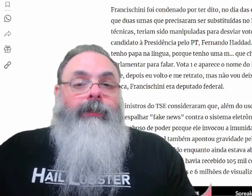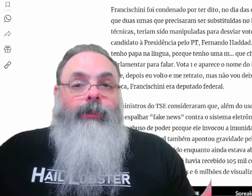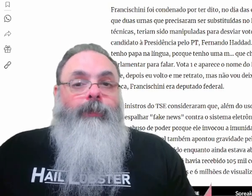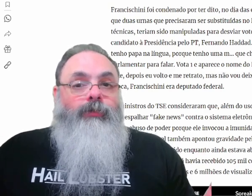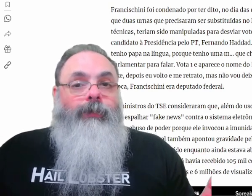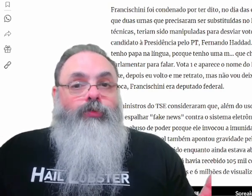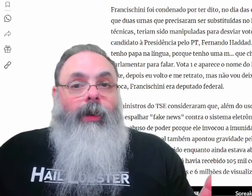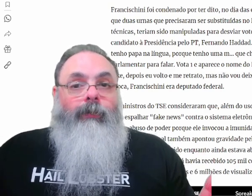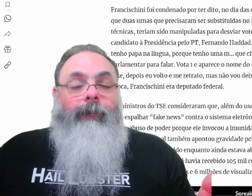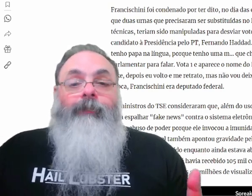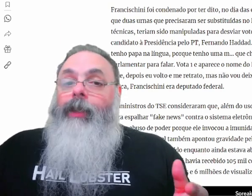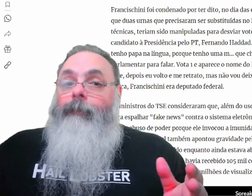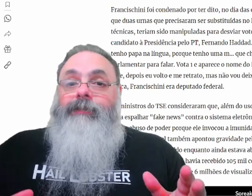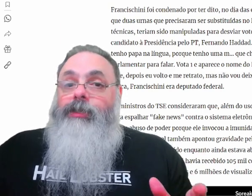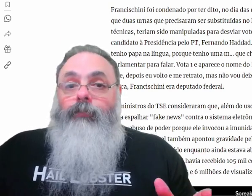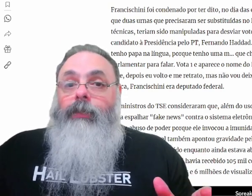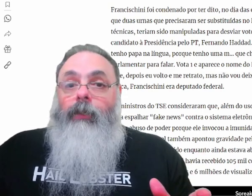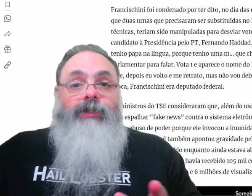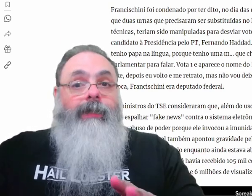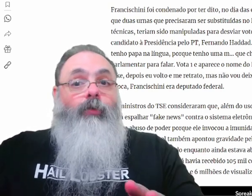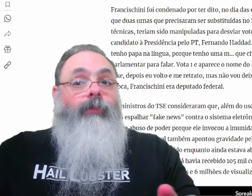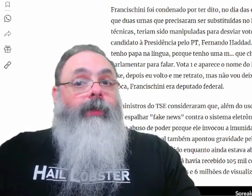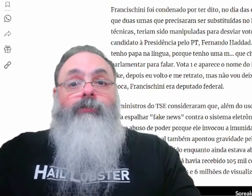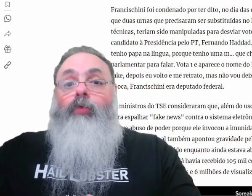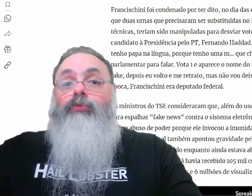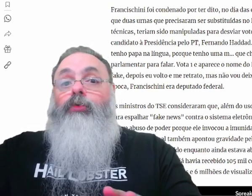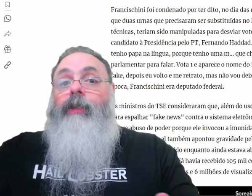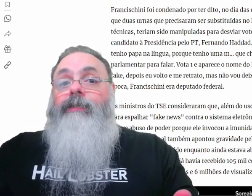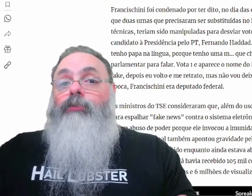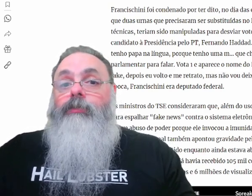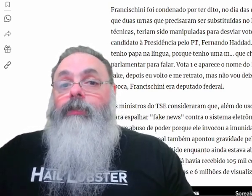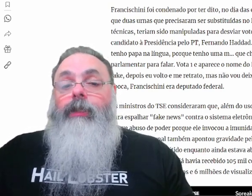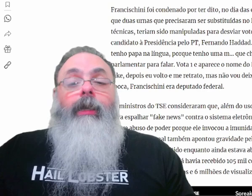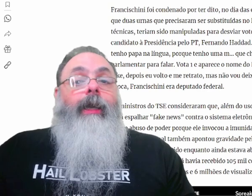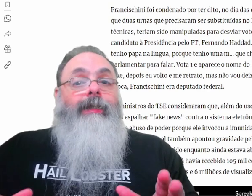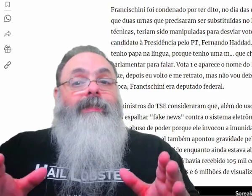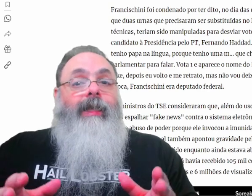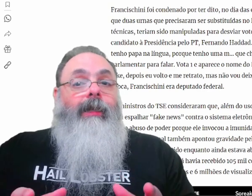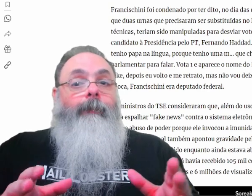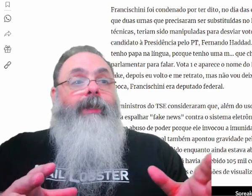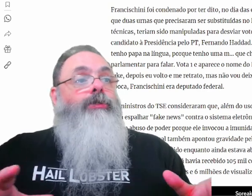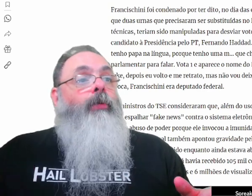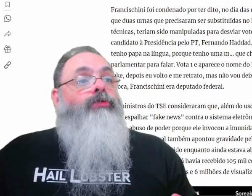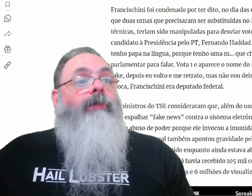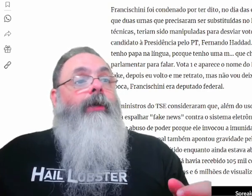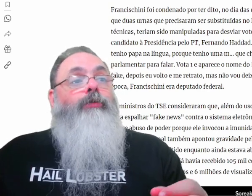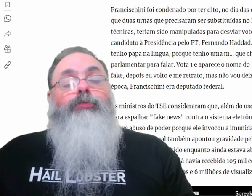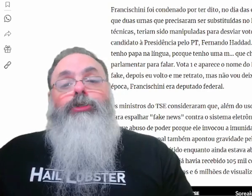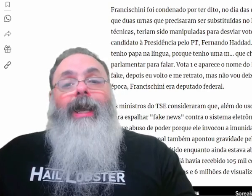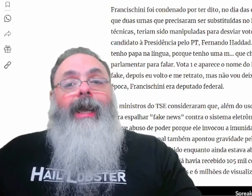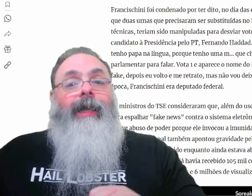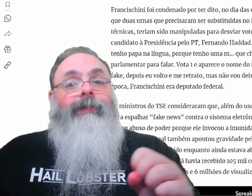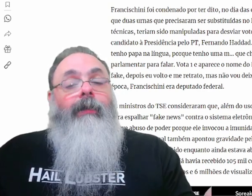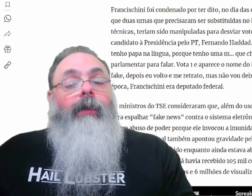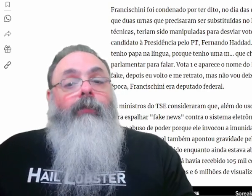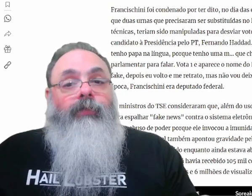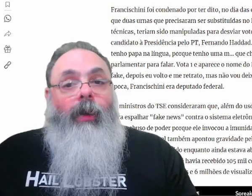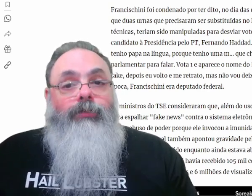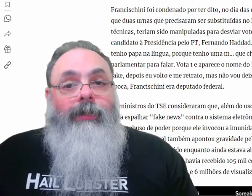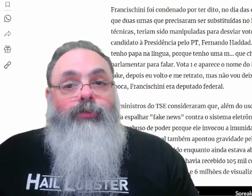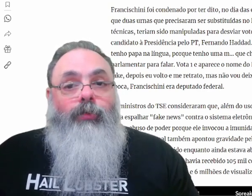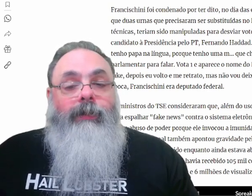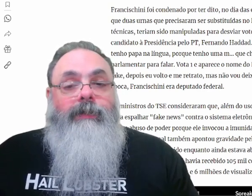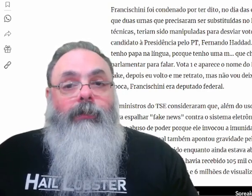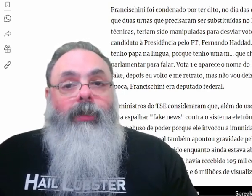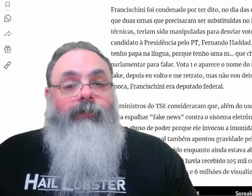a coisa mais importante para esse pessoal né Mas você já viu que não já resolveu que eles vão controlar esse troço aí eles querem pedir bolsonaro e puxar carta